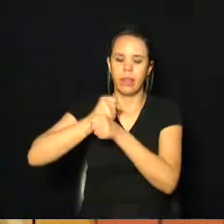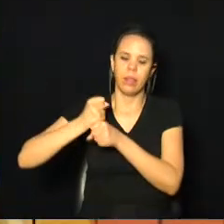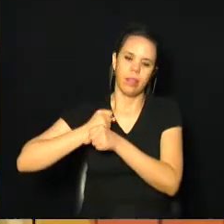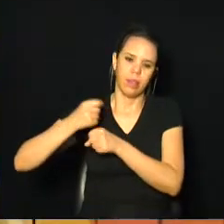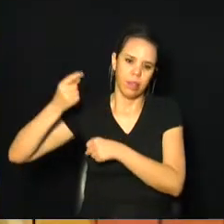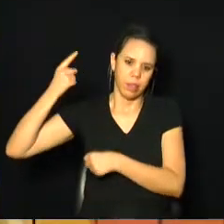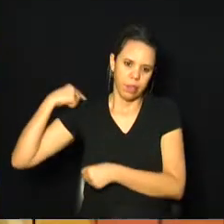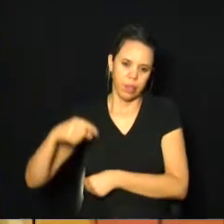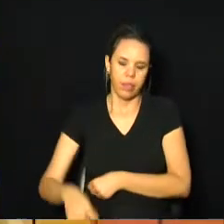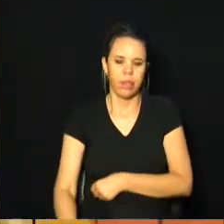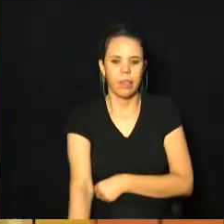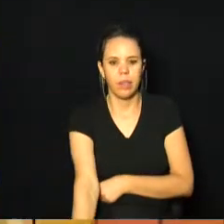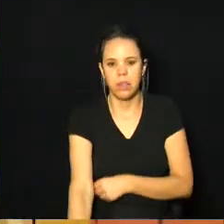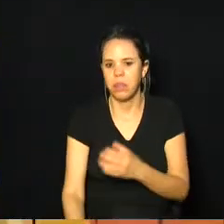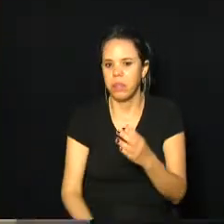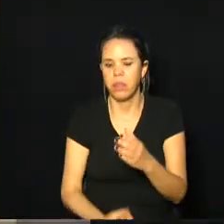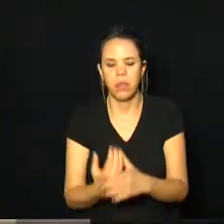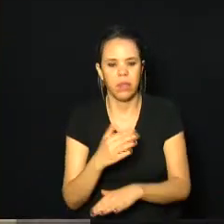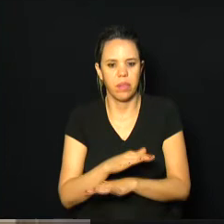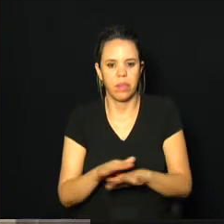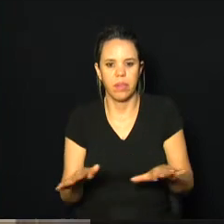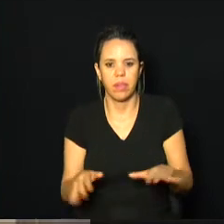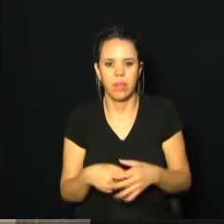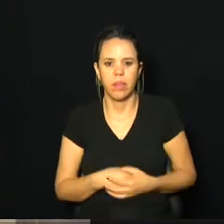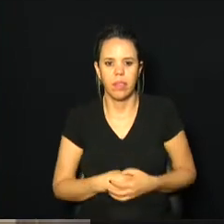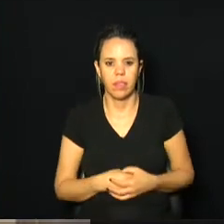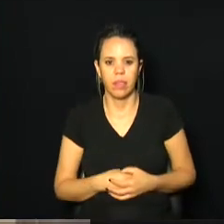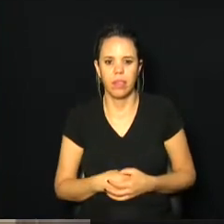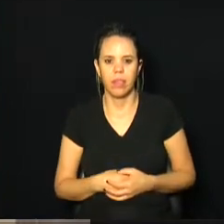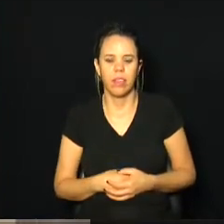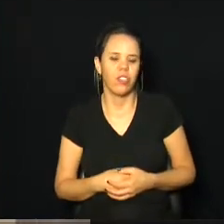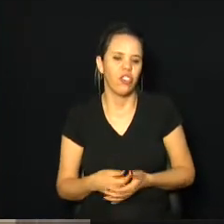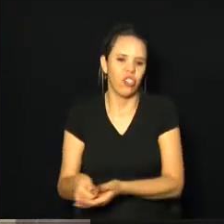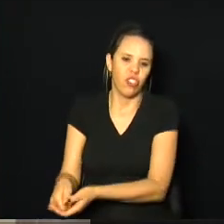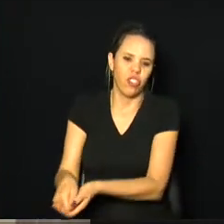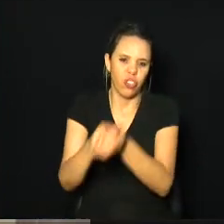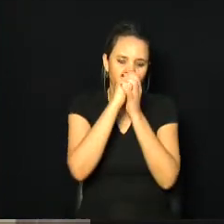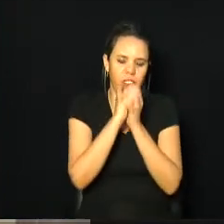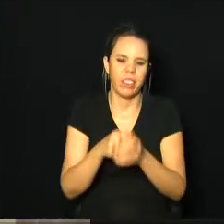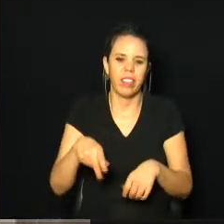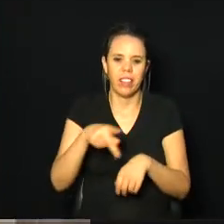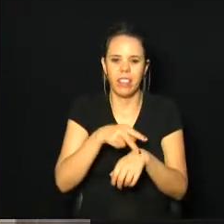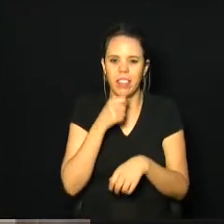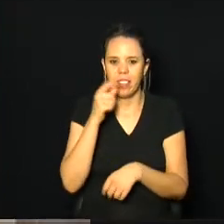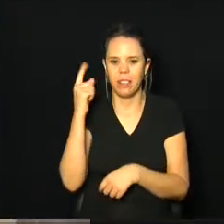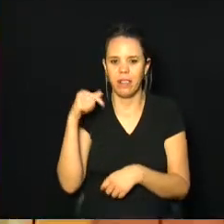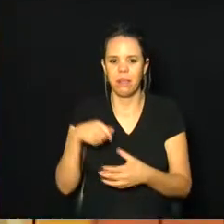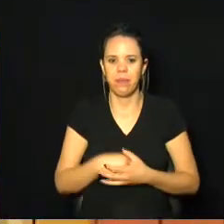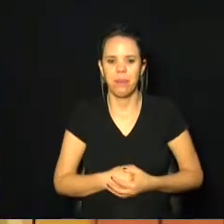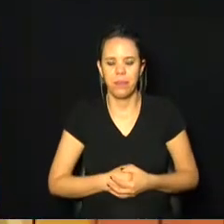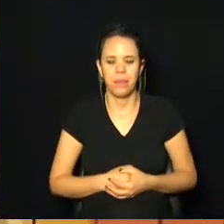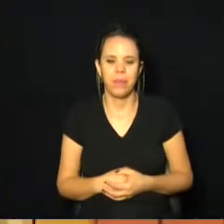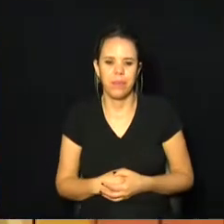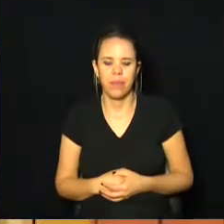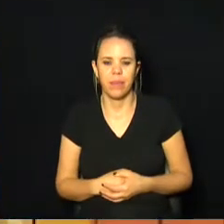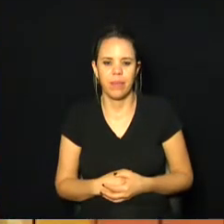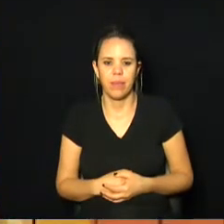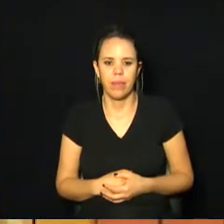faz tanto tempo que eles não aparecem, faz tanto tempo que eles não aparecem no voleibol que eu ainda estou na Tchecoslováquia. Fica na Tchecoslováquia,